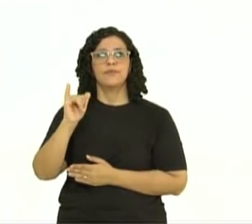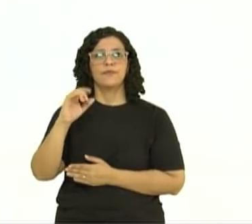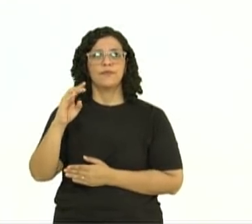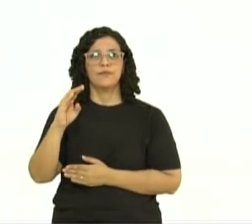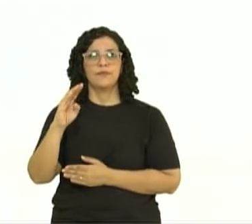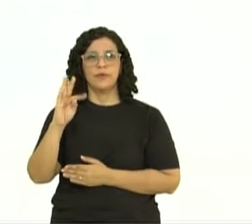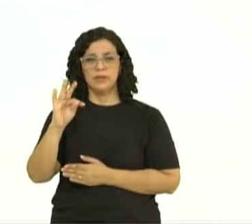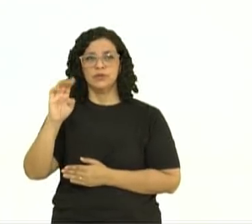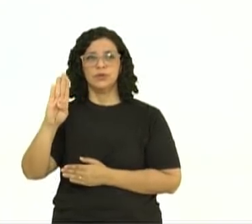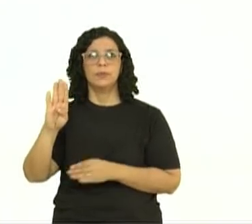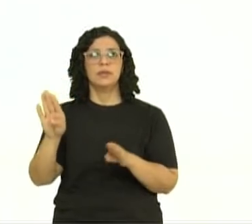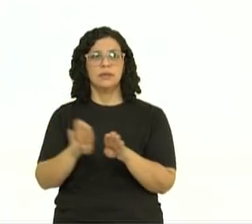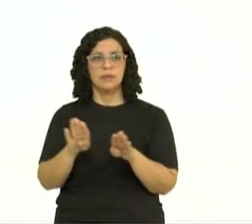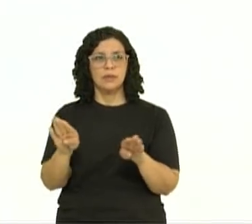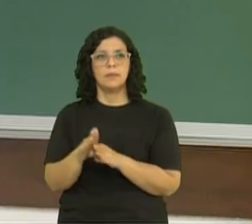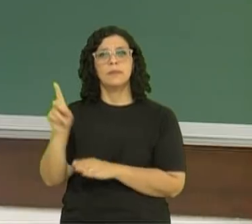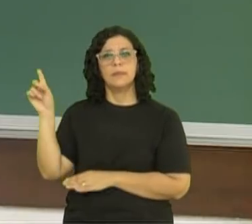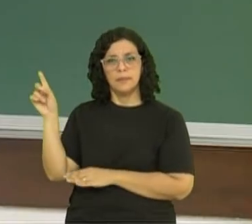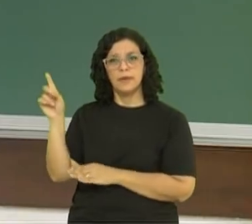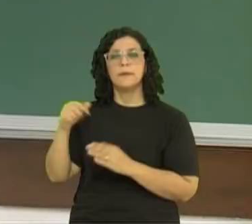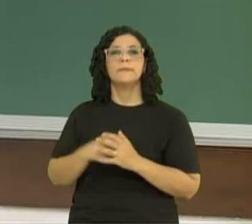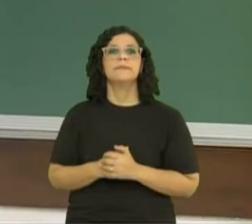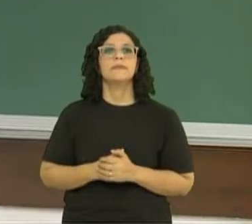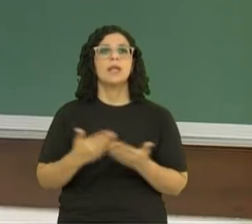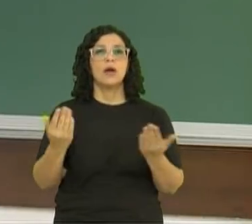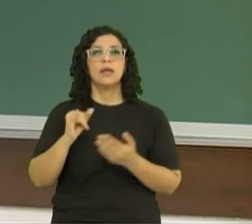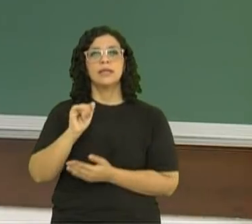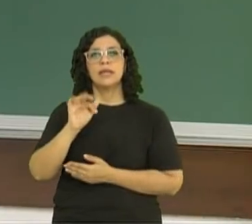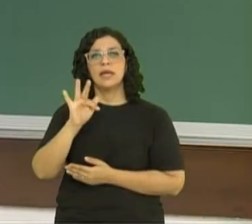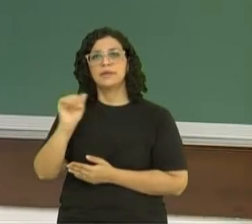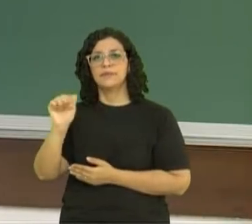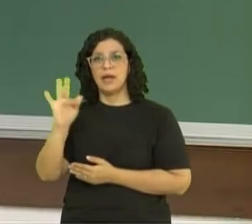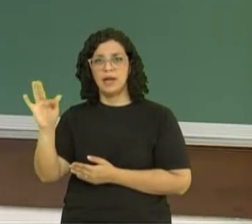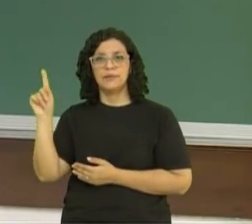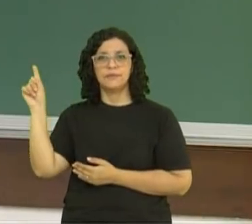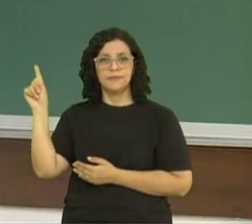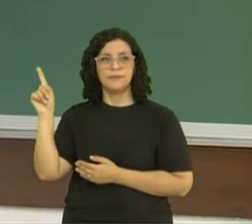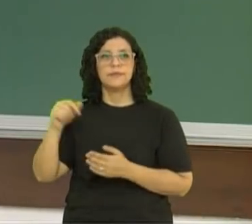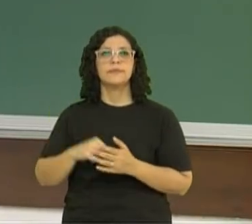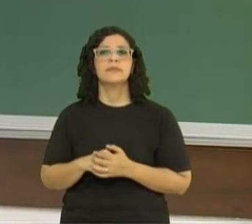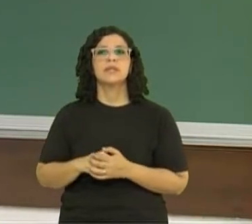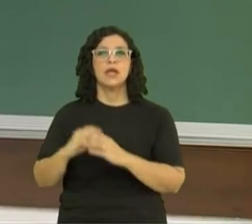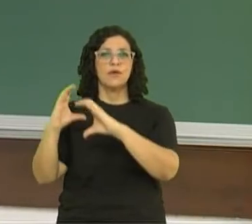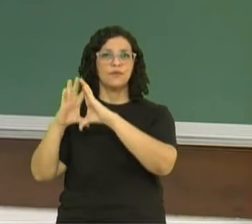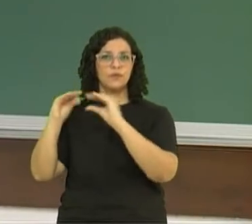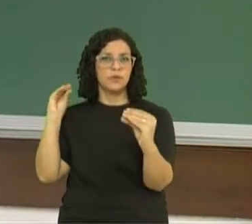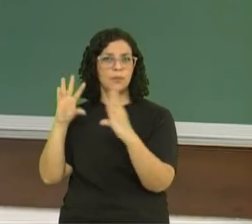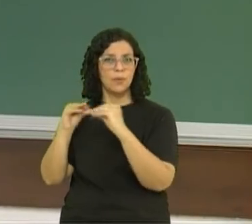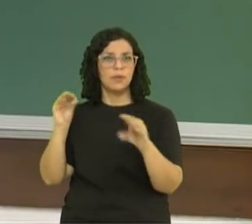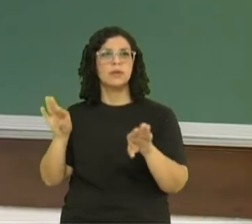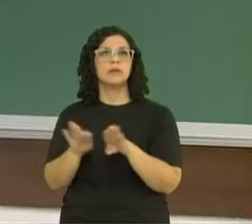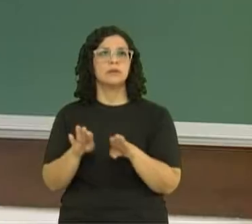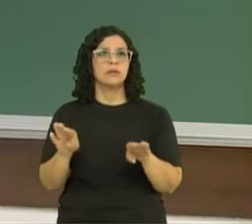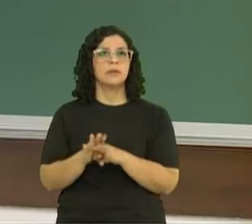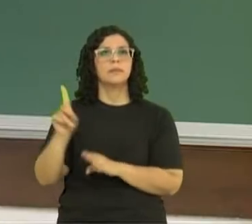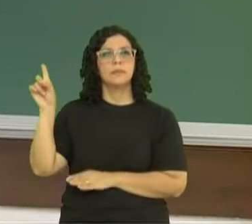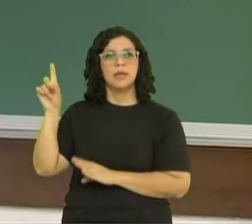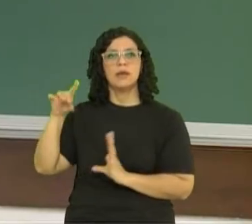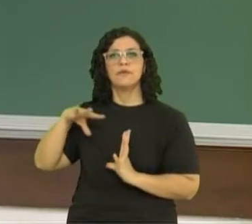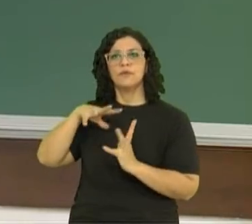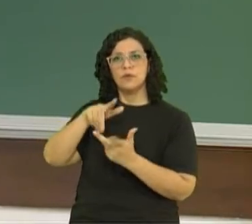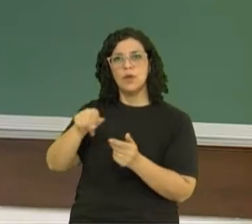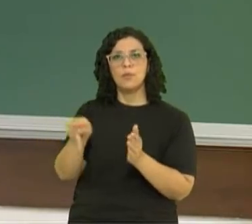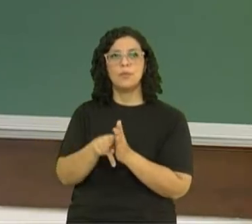Chokeball, que também é a entidade, uma modalidade que nós vimos, né? Federação Internacional de Futebol Americano e a Federação